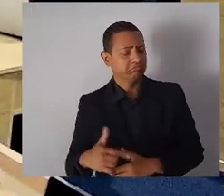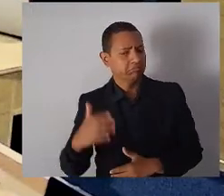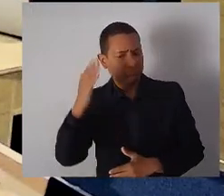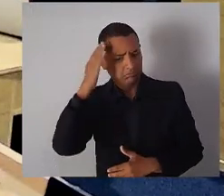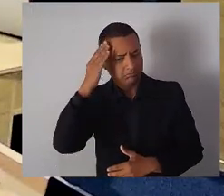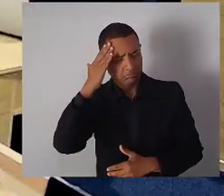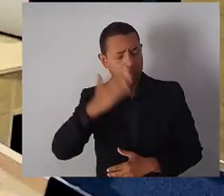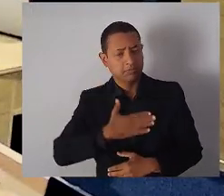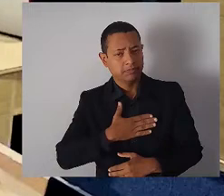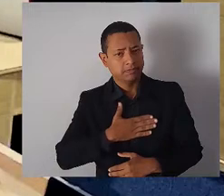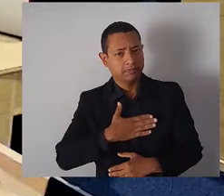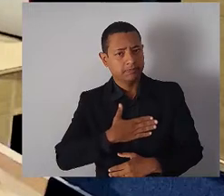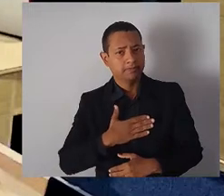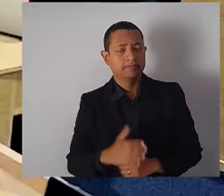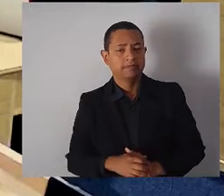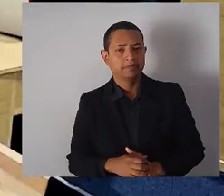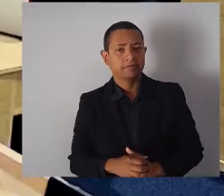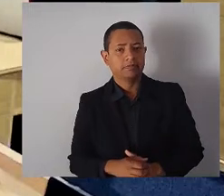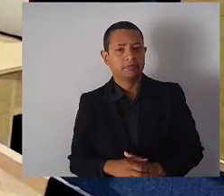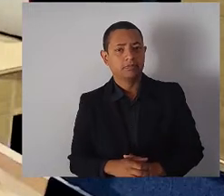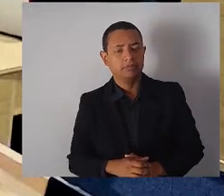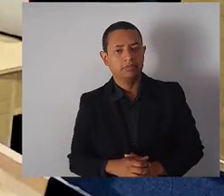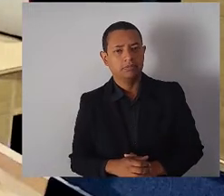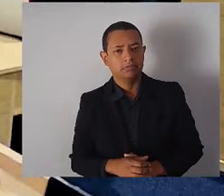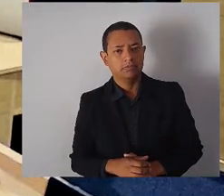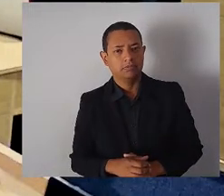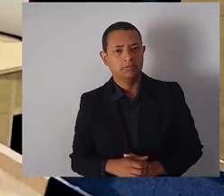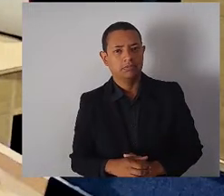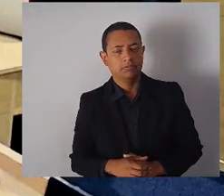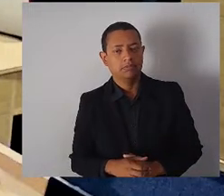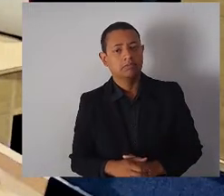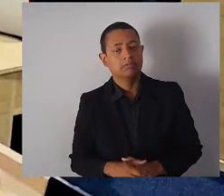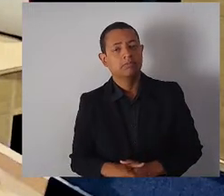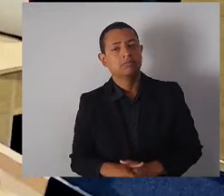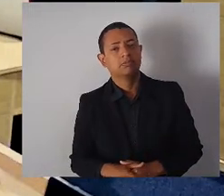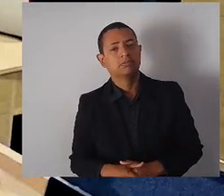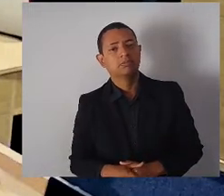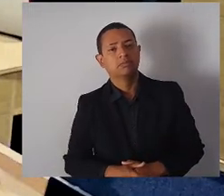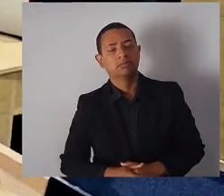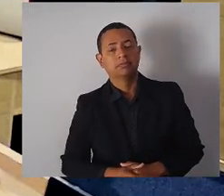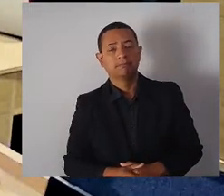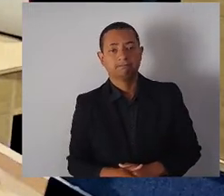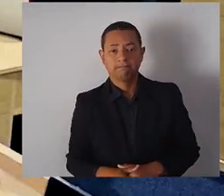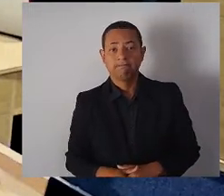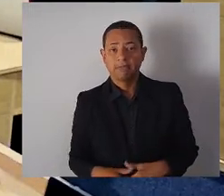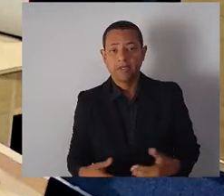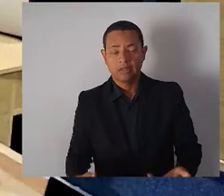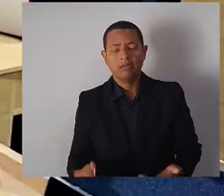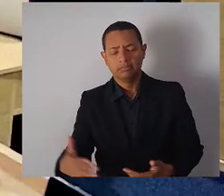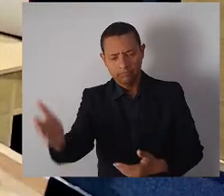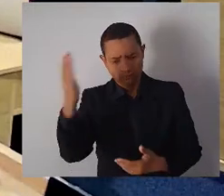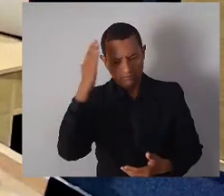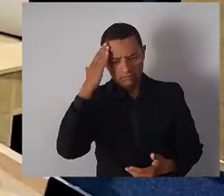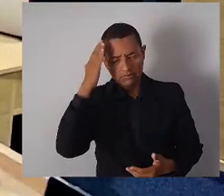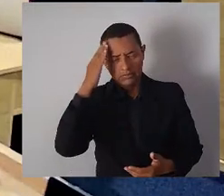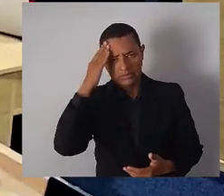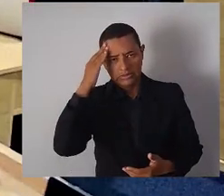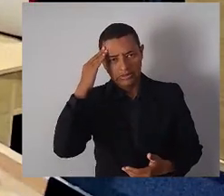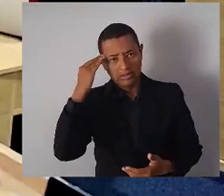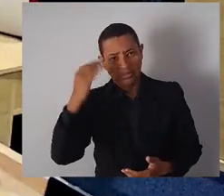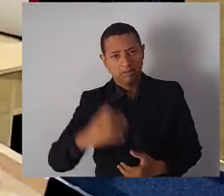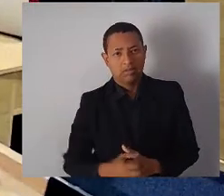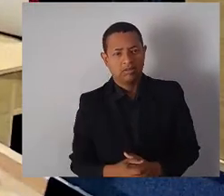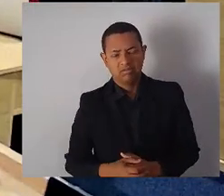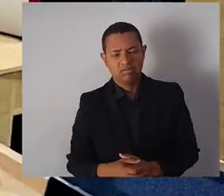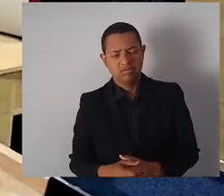meu entender, salvo melhor juízo desta corte, eu entendo que não teria utilidade prática